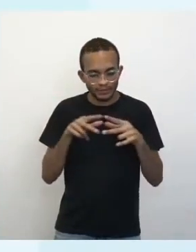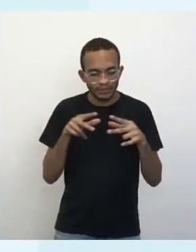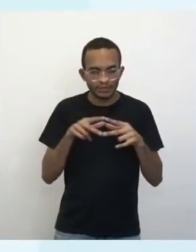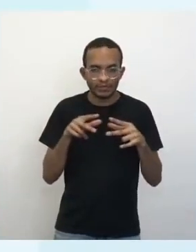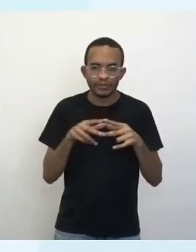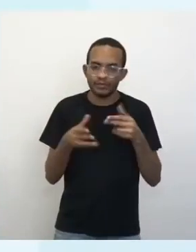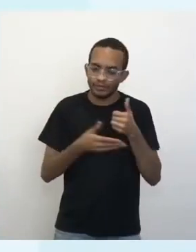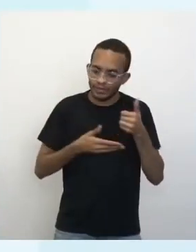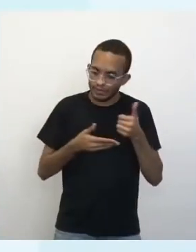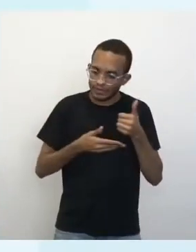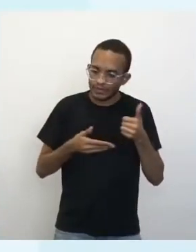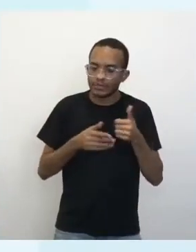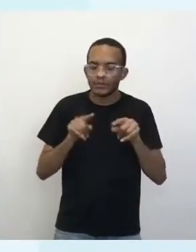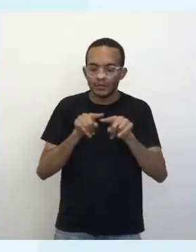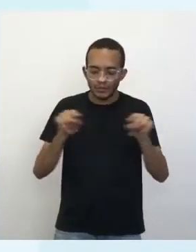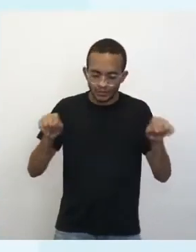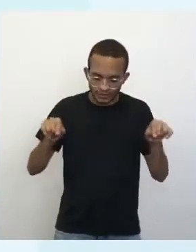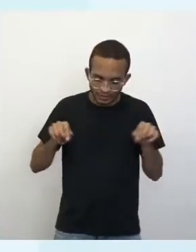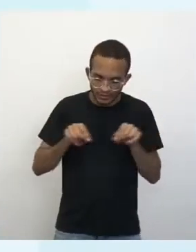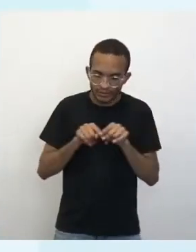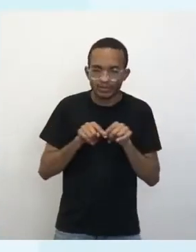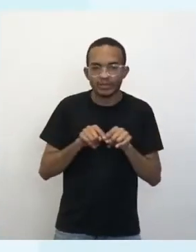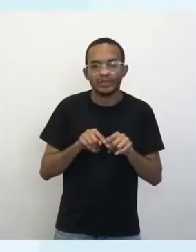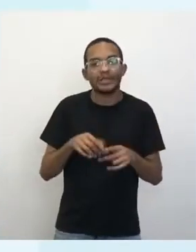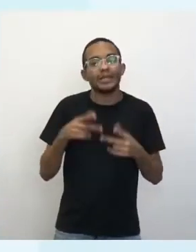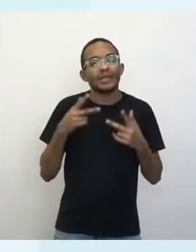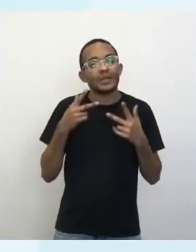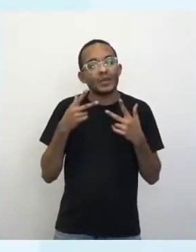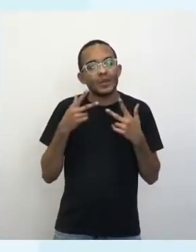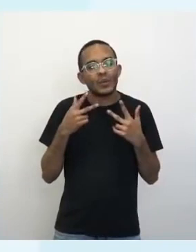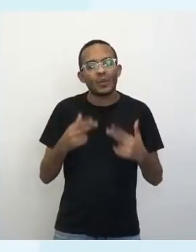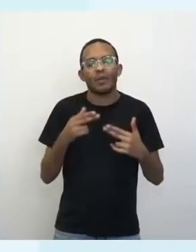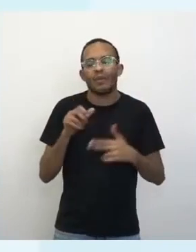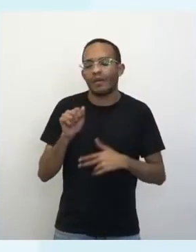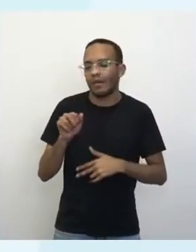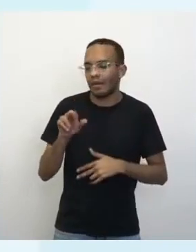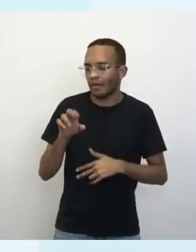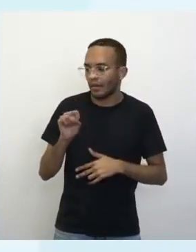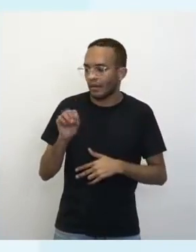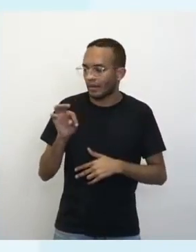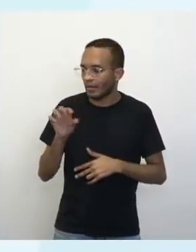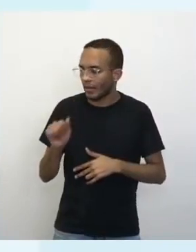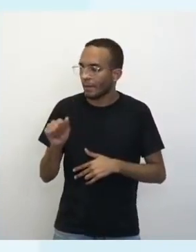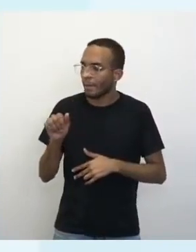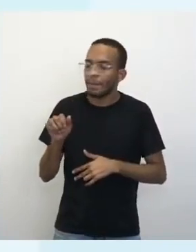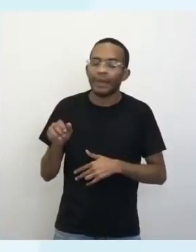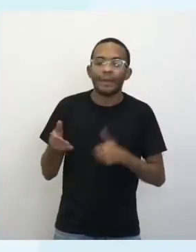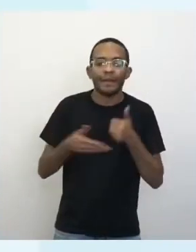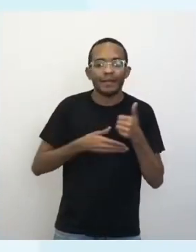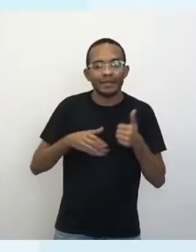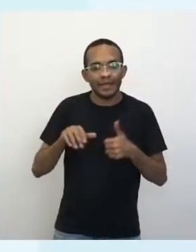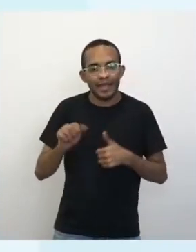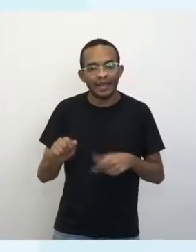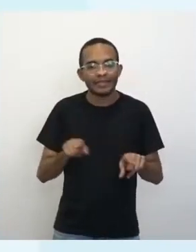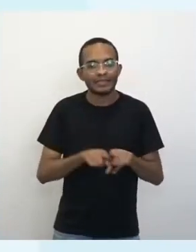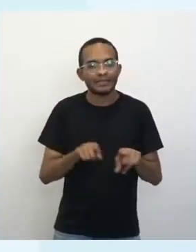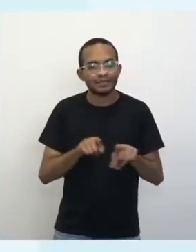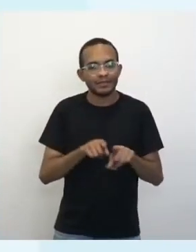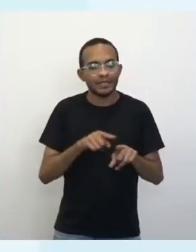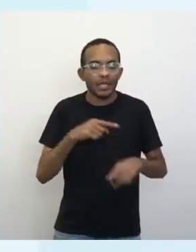de base quadrada de mesma aresta da base A e